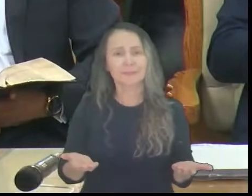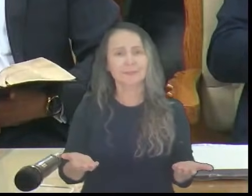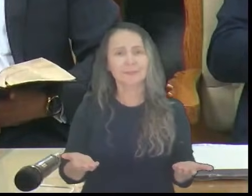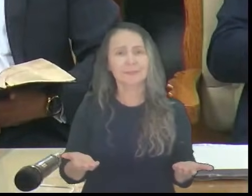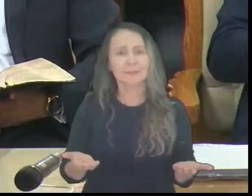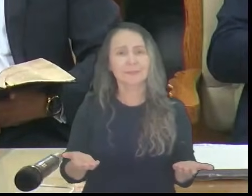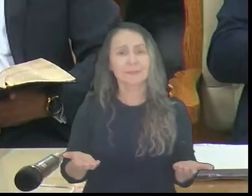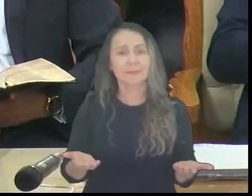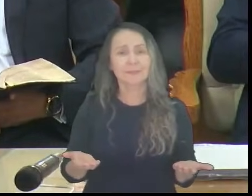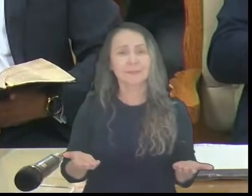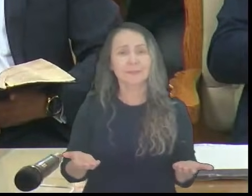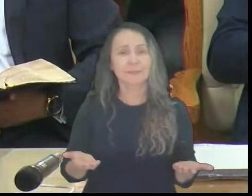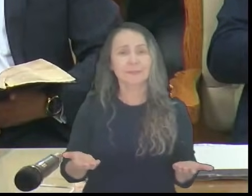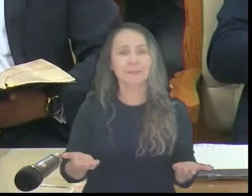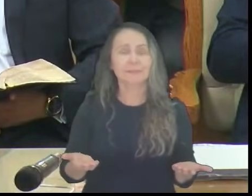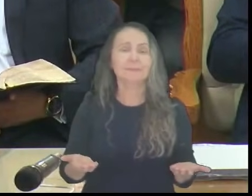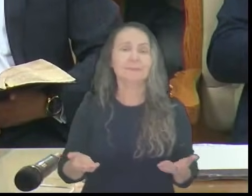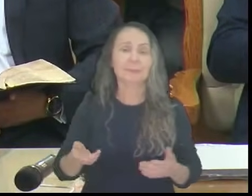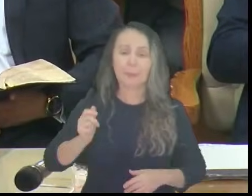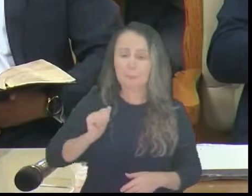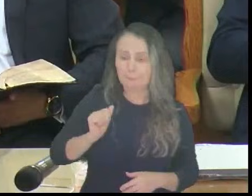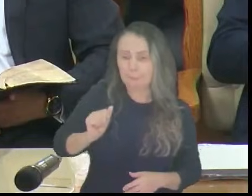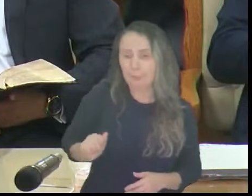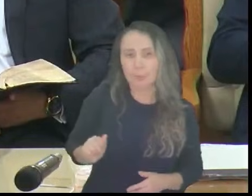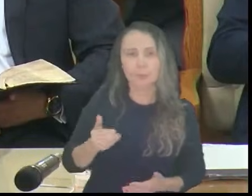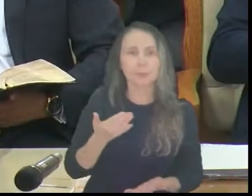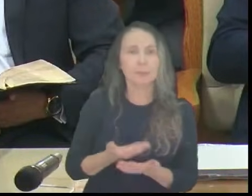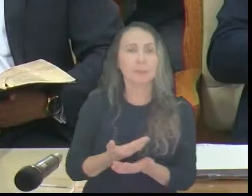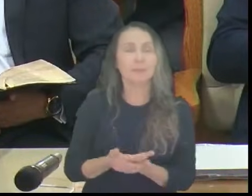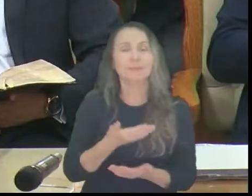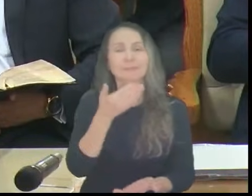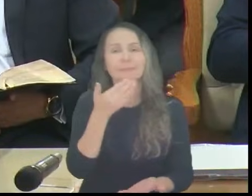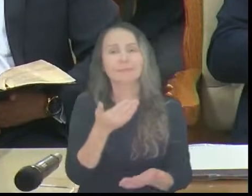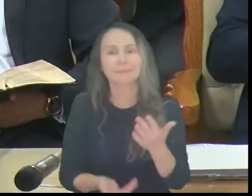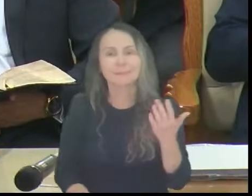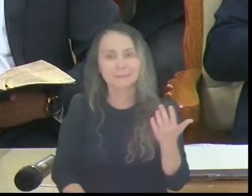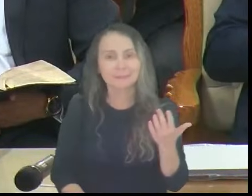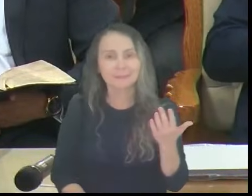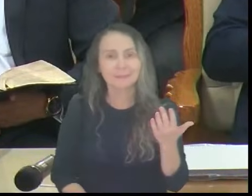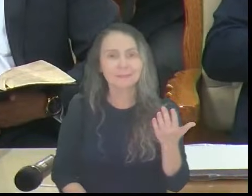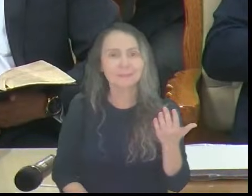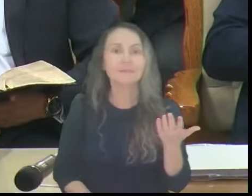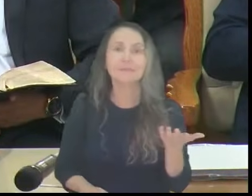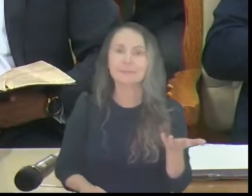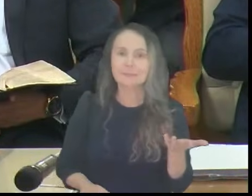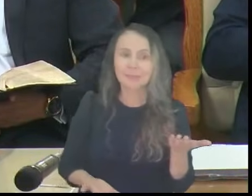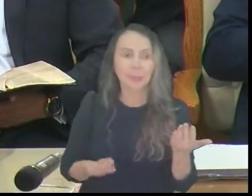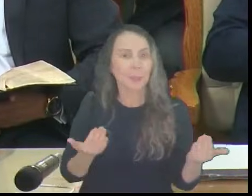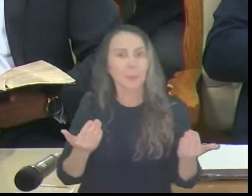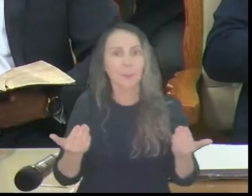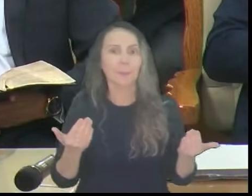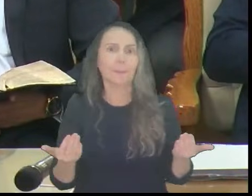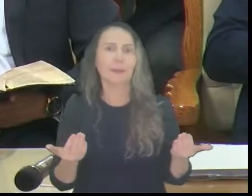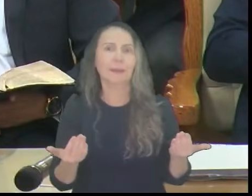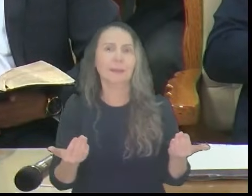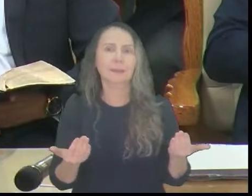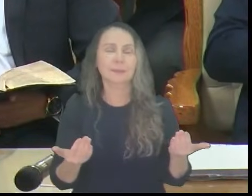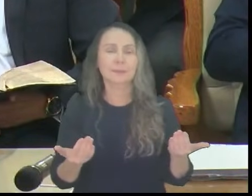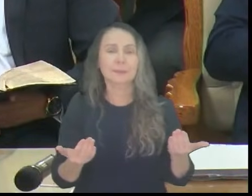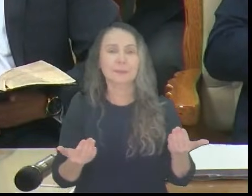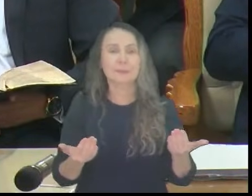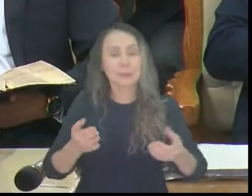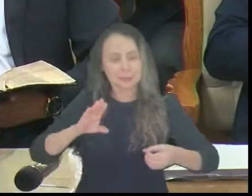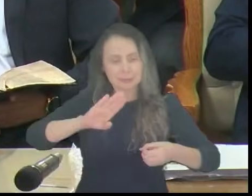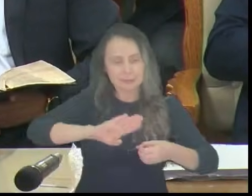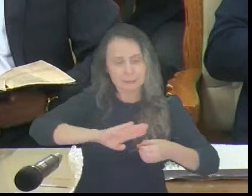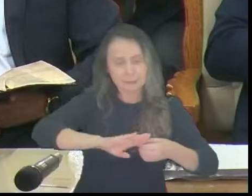Ele ia perder a bolsa de estudo. Ele ia perder a bolsa de estudo, porque ali era uma bolsa de estudos da faculdade da Babilônia. E